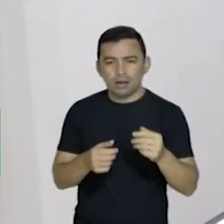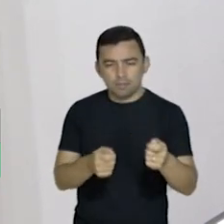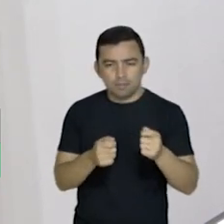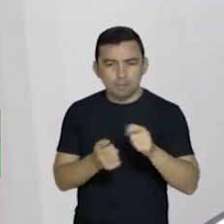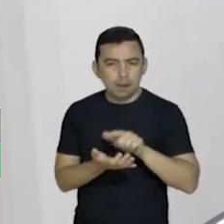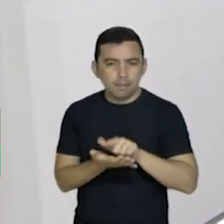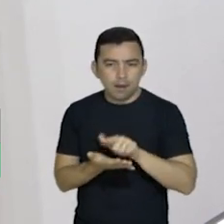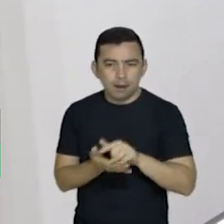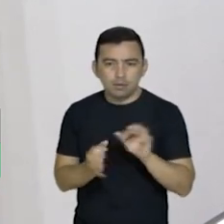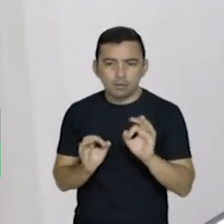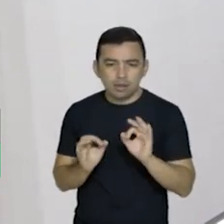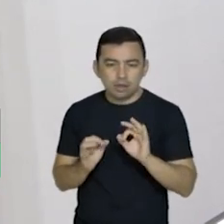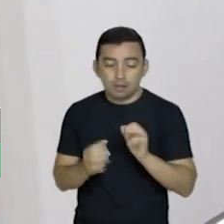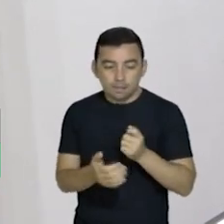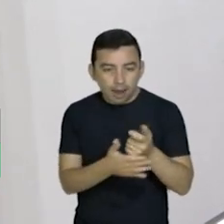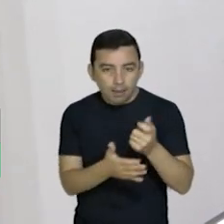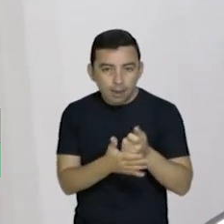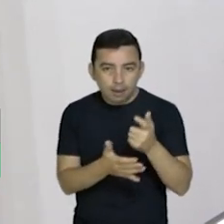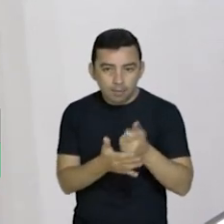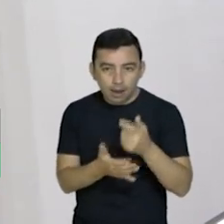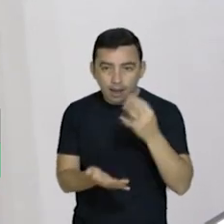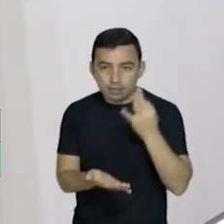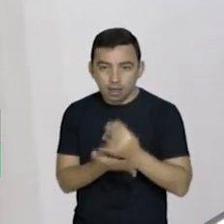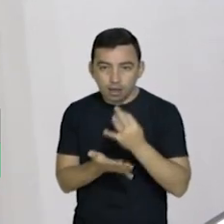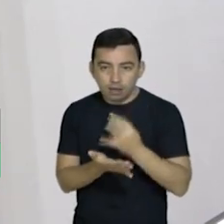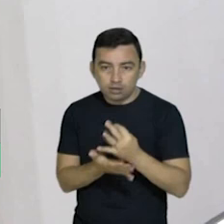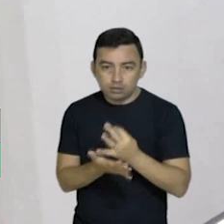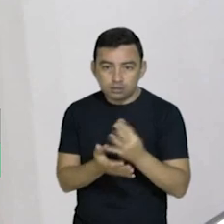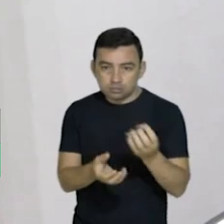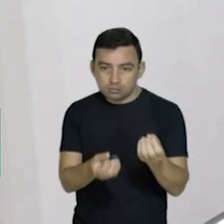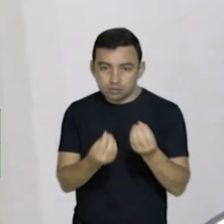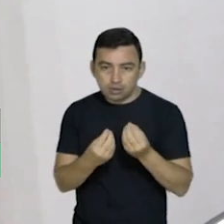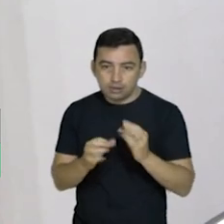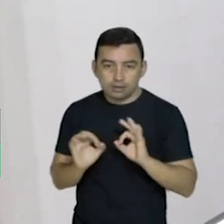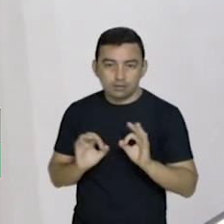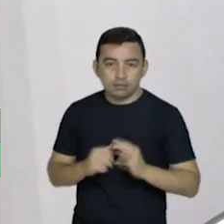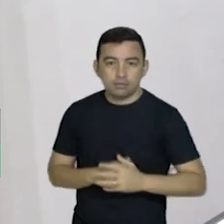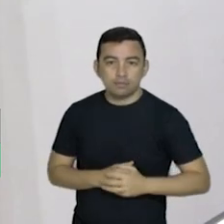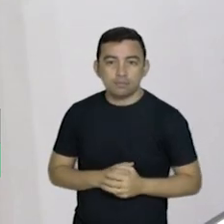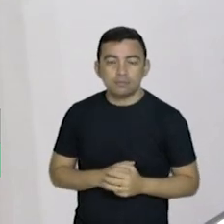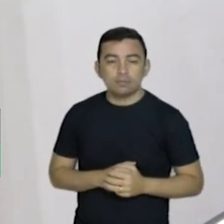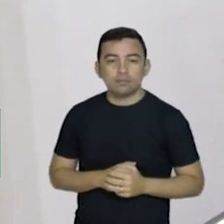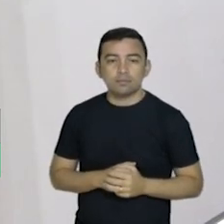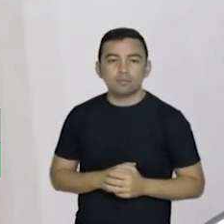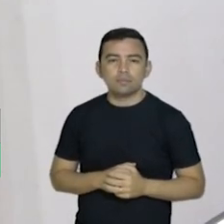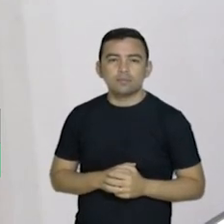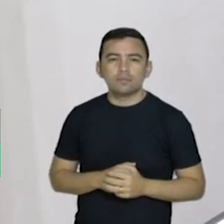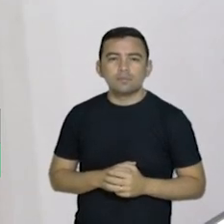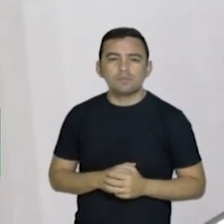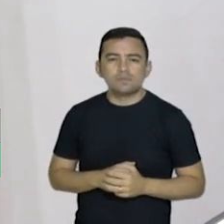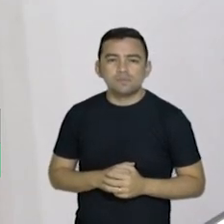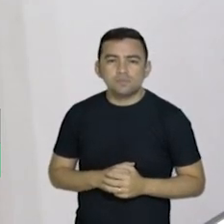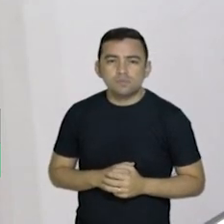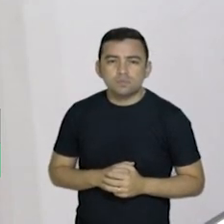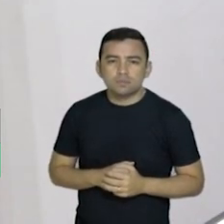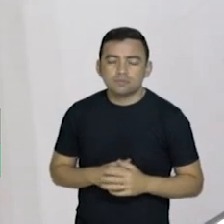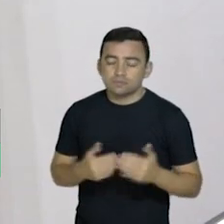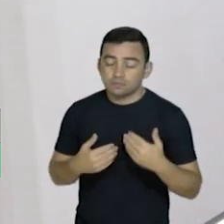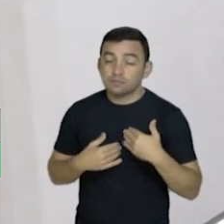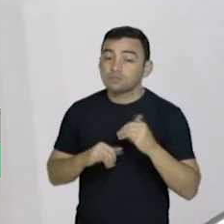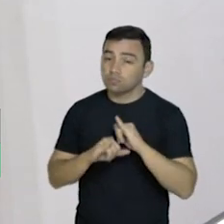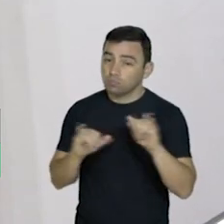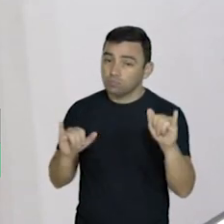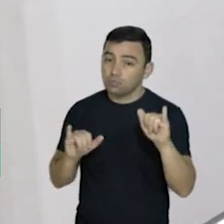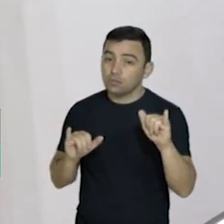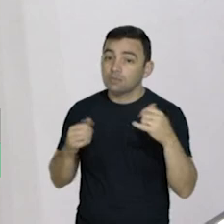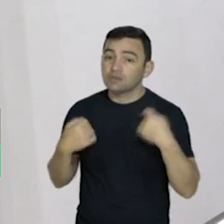pelos valores pagos pela taxa a que eu uso entre aspas abusiva ressalto que o valor